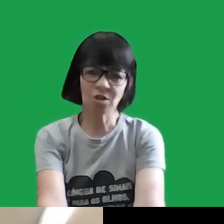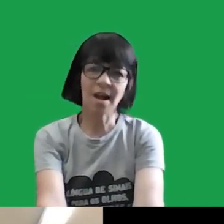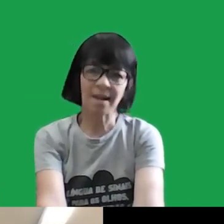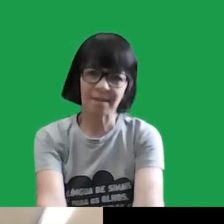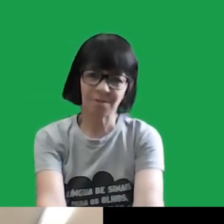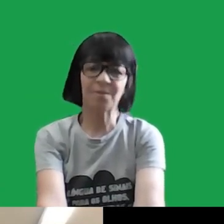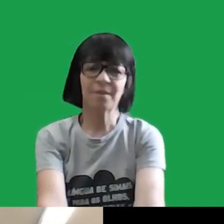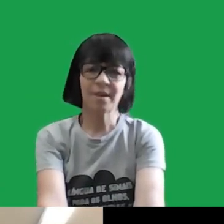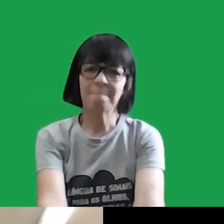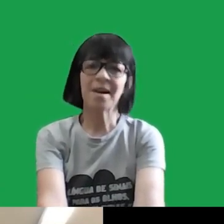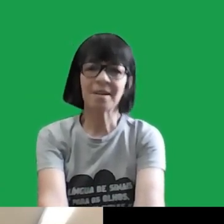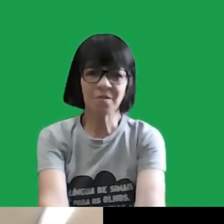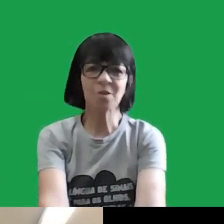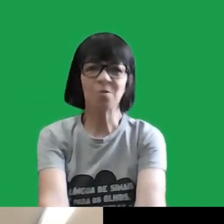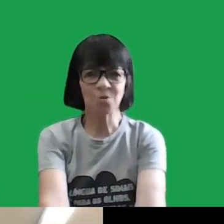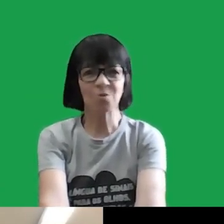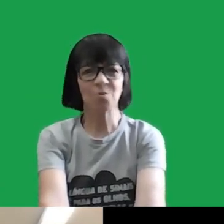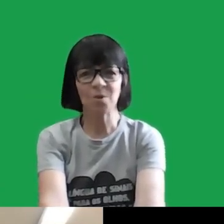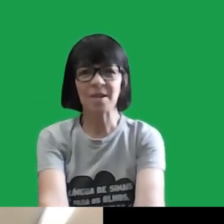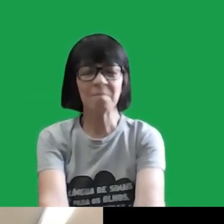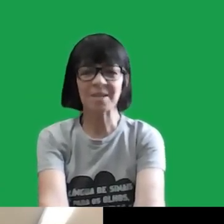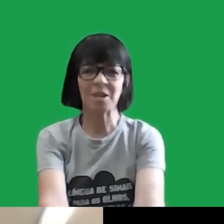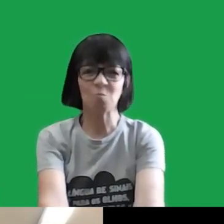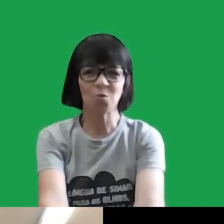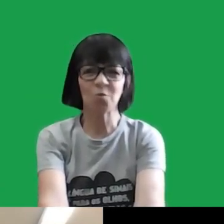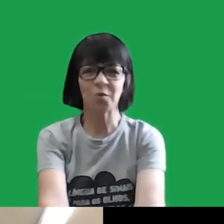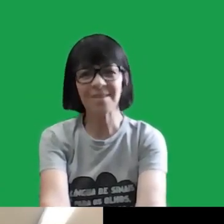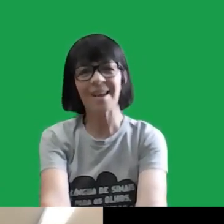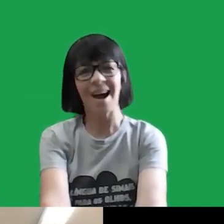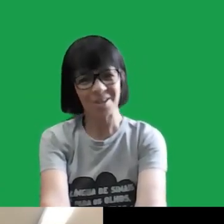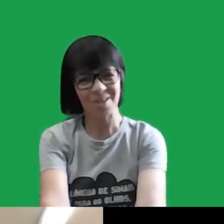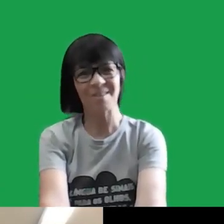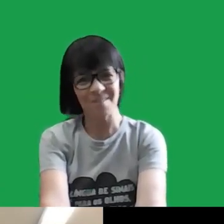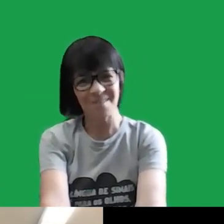extraordinário, é maravilhoso, o Libras é um mundo fantástico.